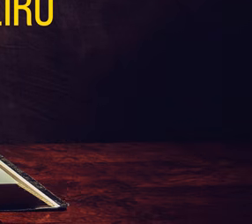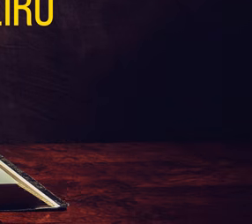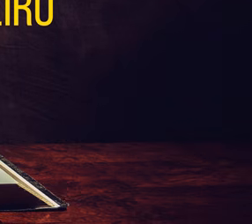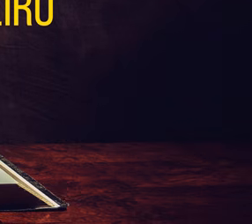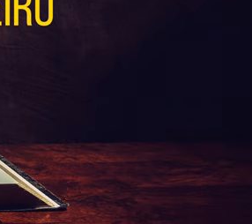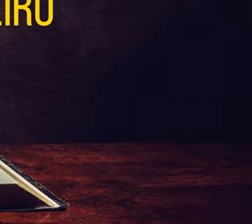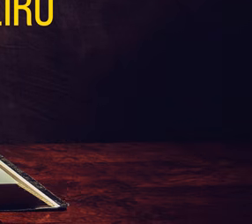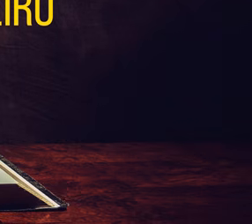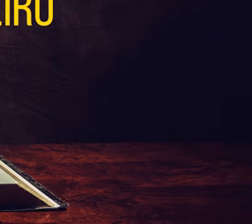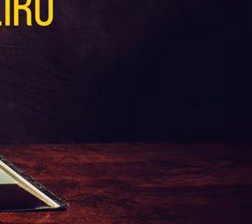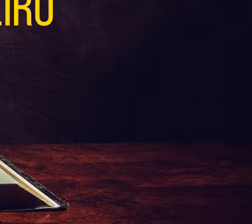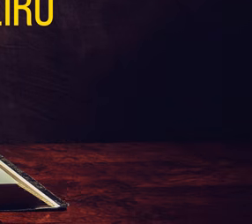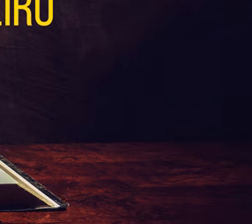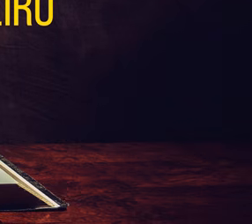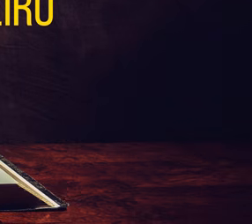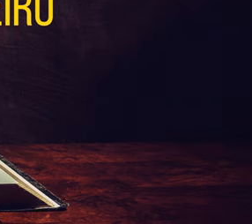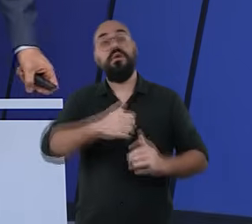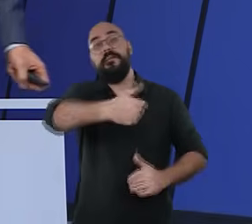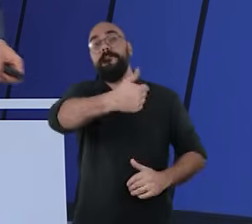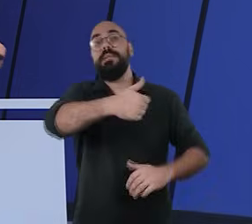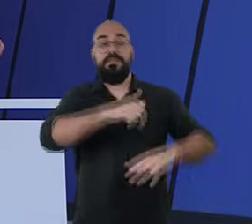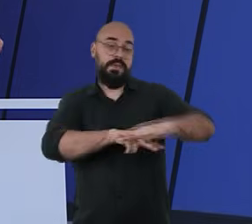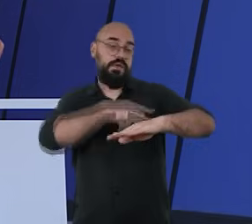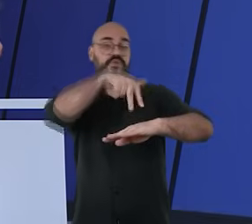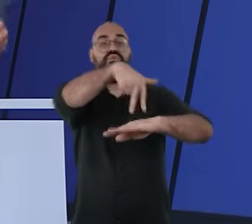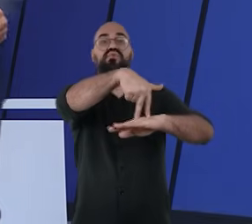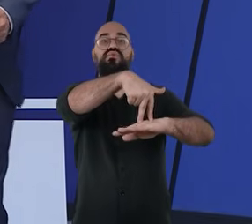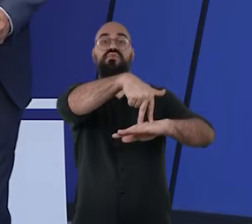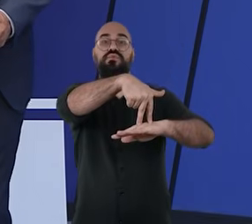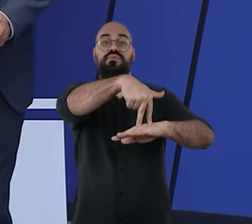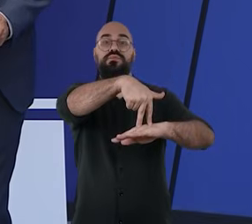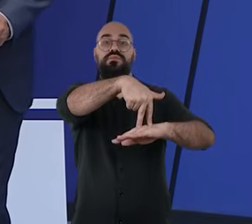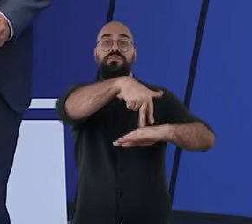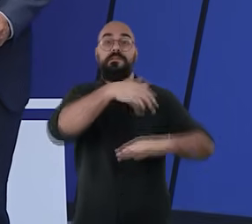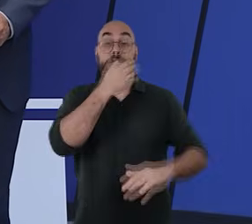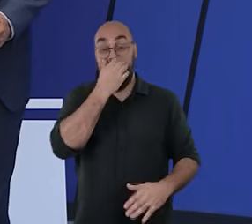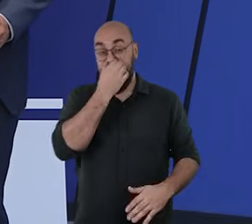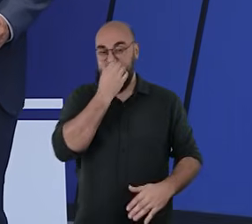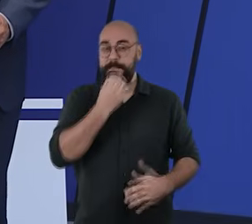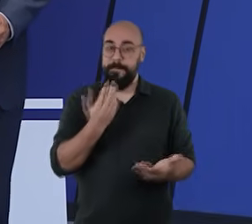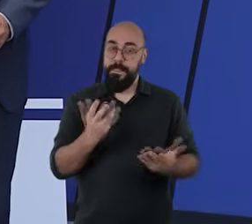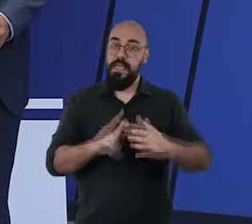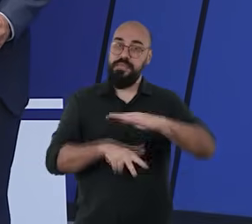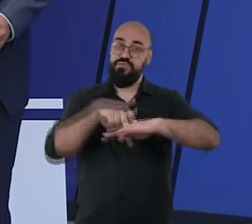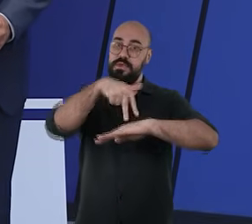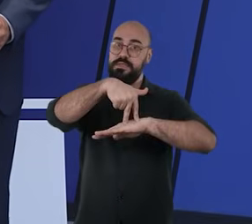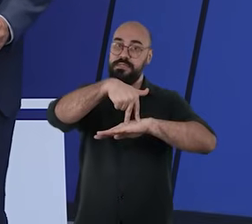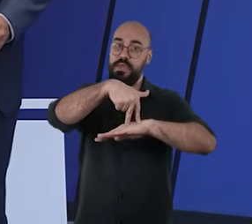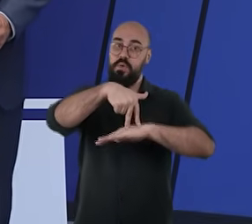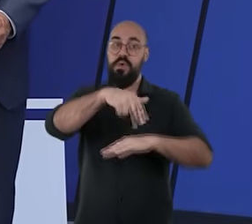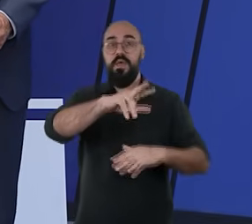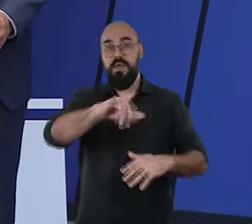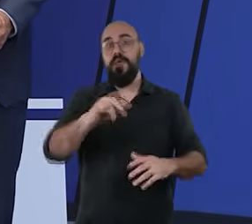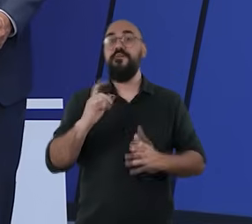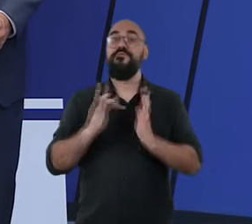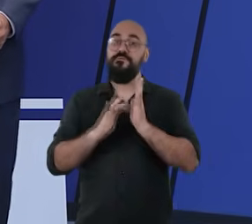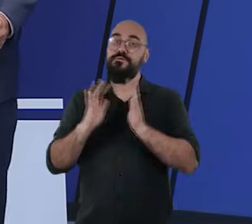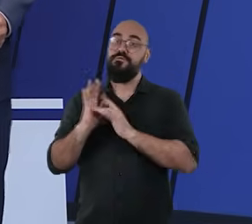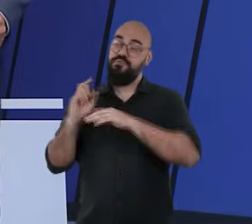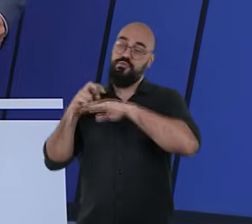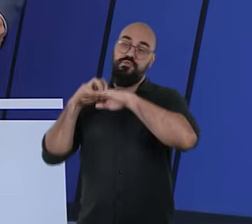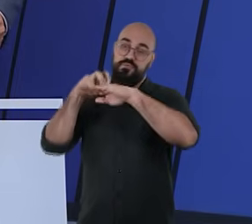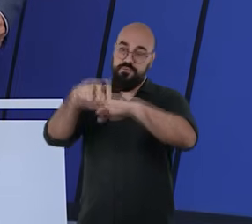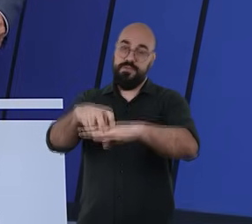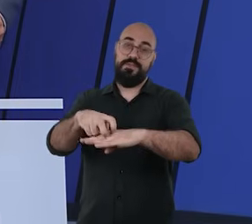Cristo ressuscitarão primeiro. Então, a ressurreição que marca o começo do milênio se dá com a volta de